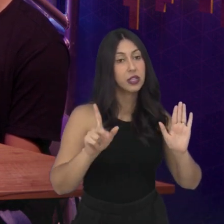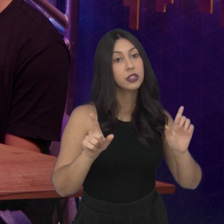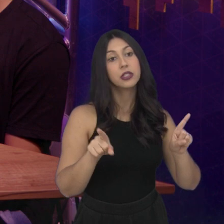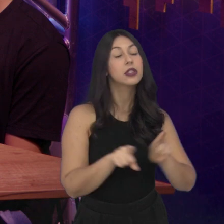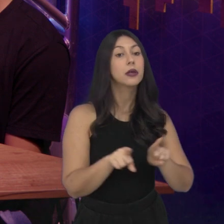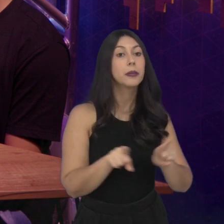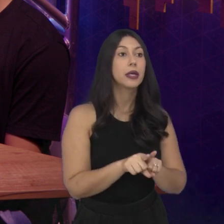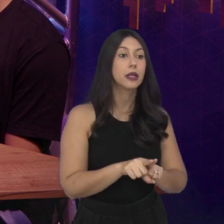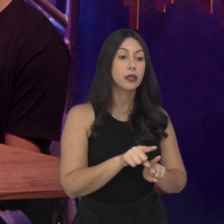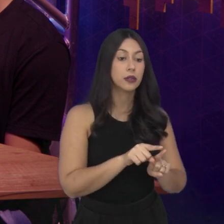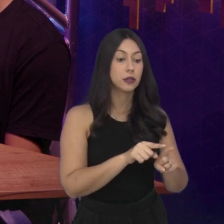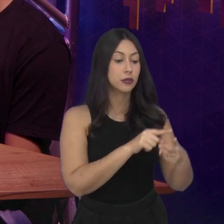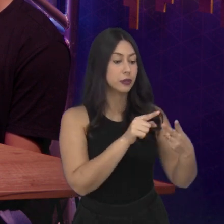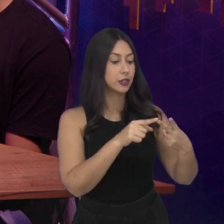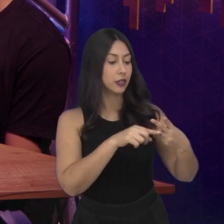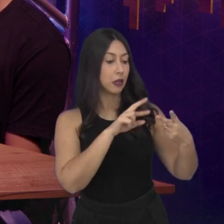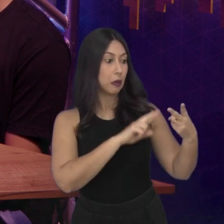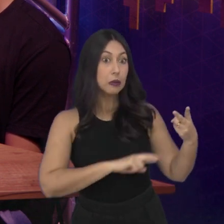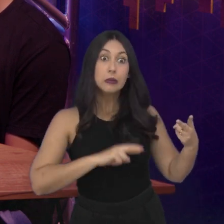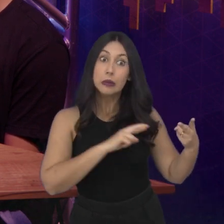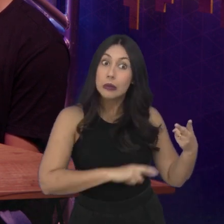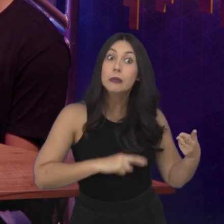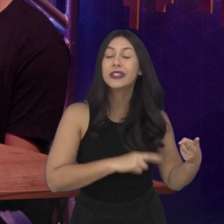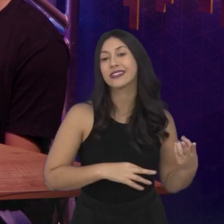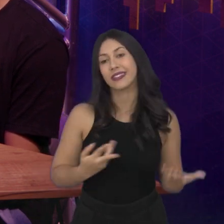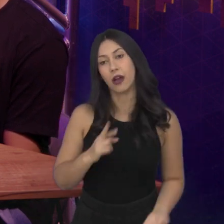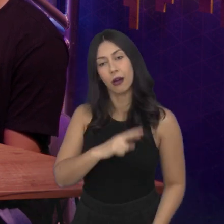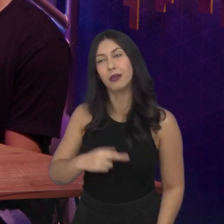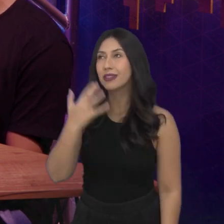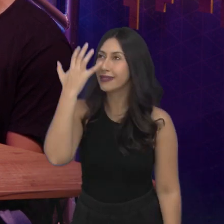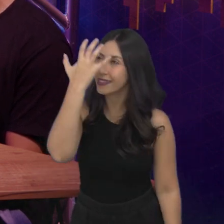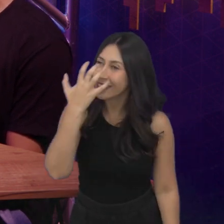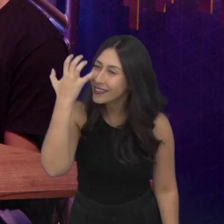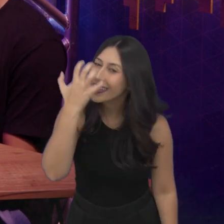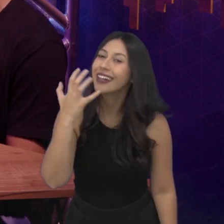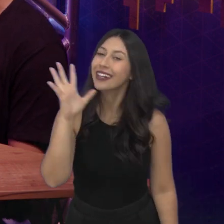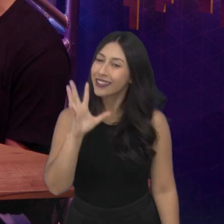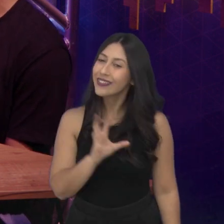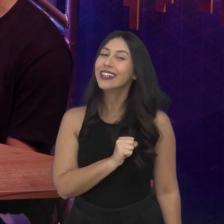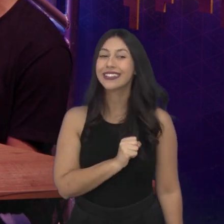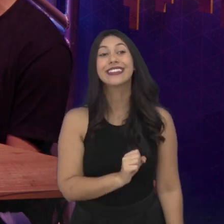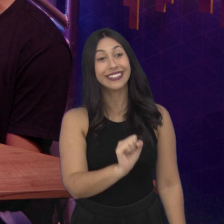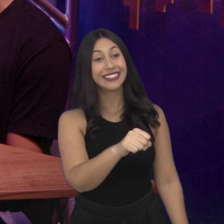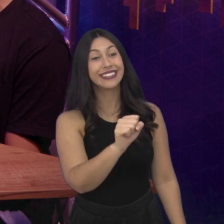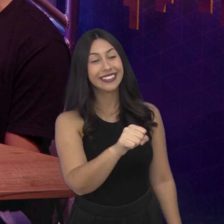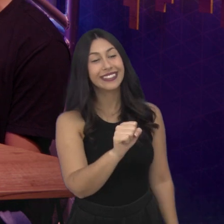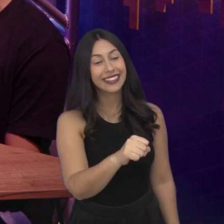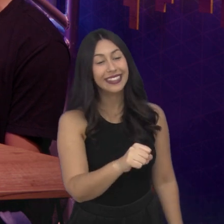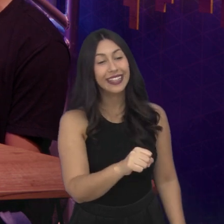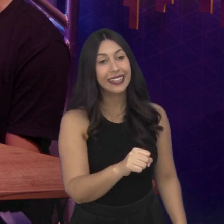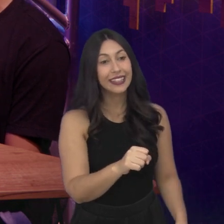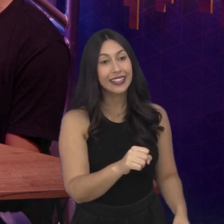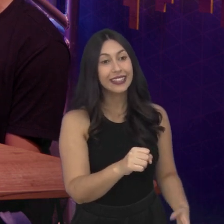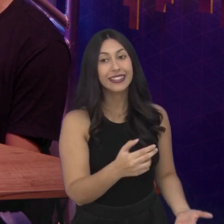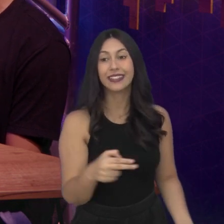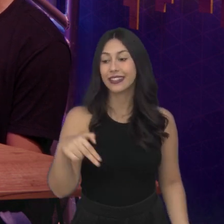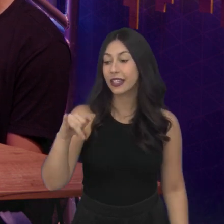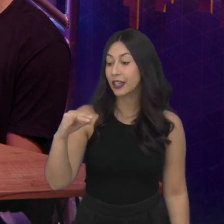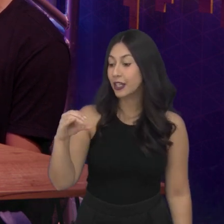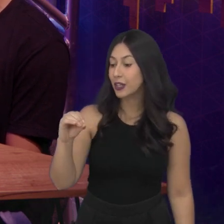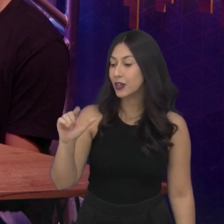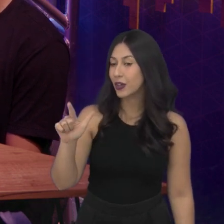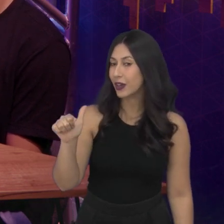poesia. E a gente tem o romance, que seria o romance romântico. O romance romântico. E, por exemplo...